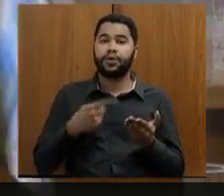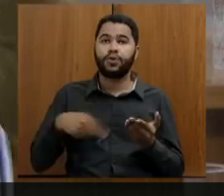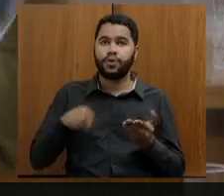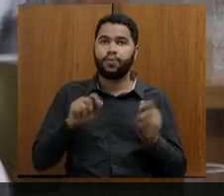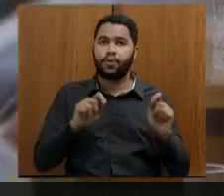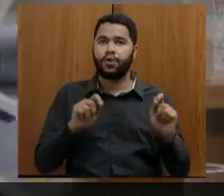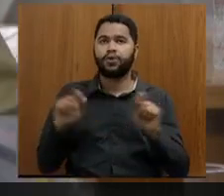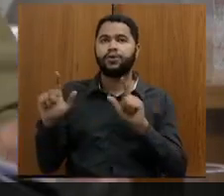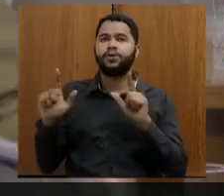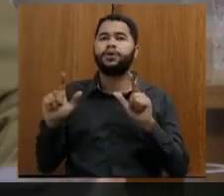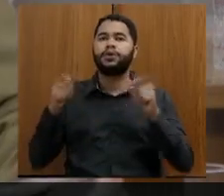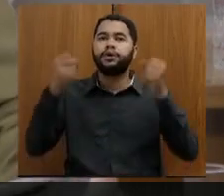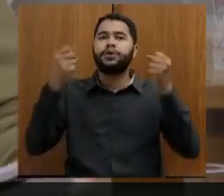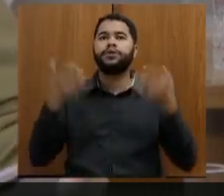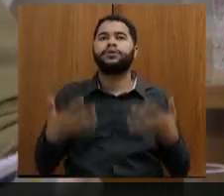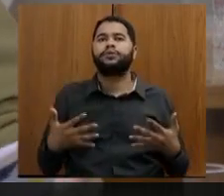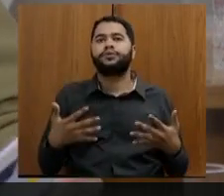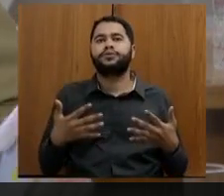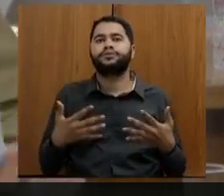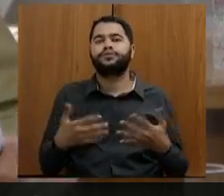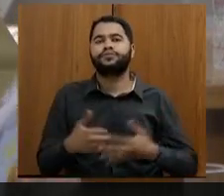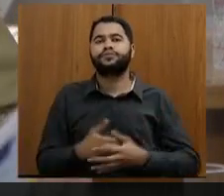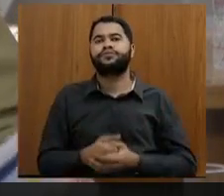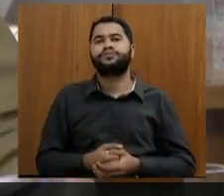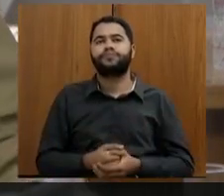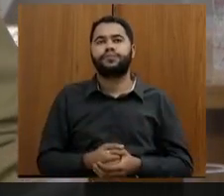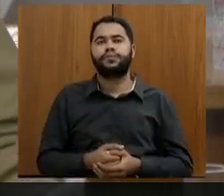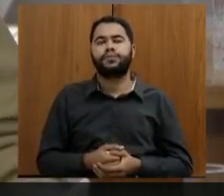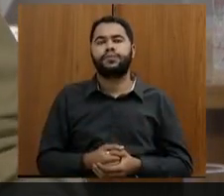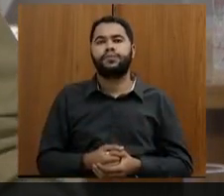pode passar aí nós vamos falar aqui Dodô